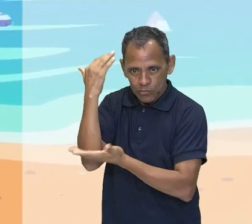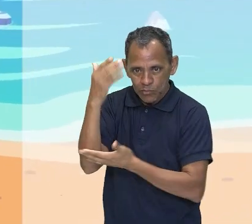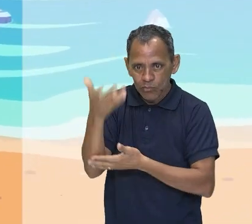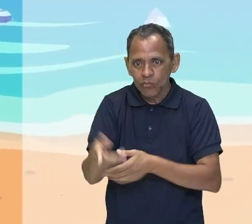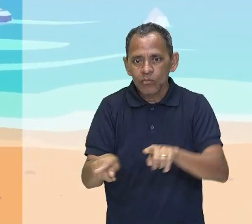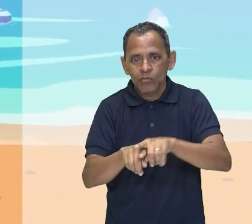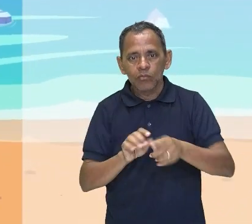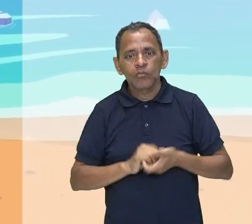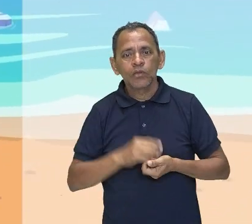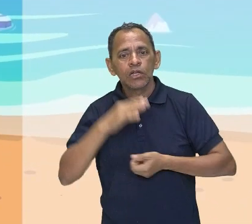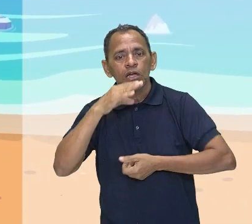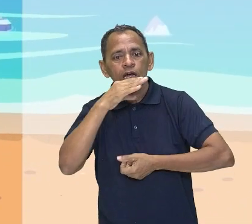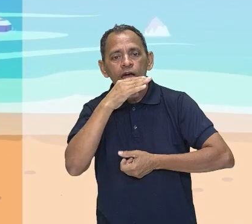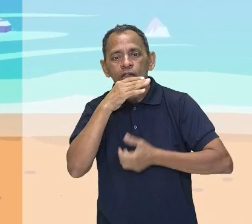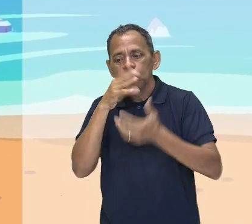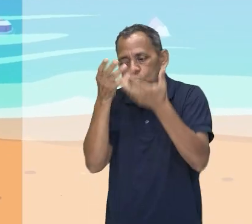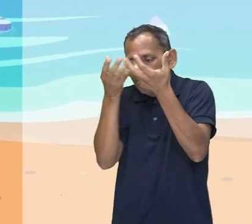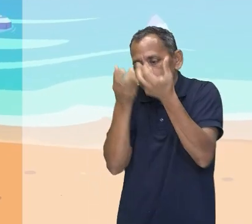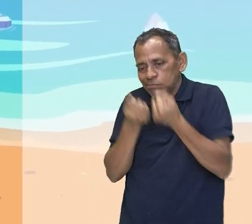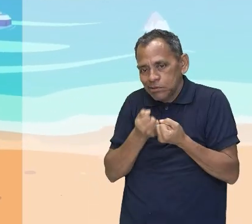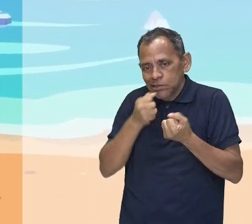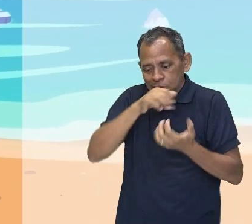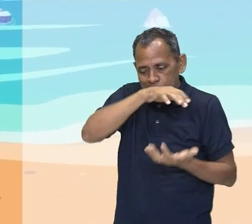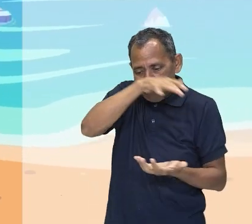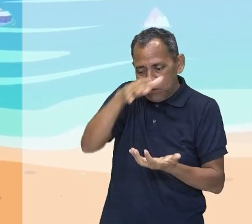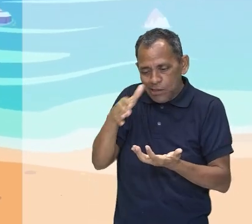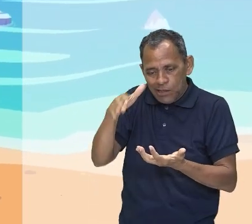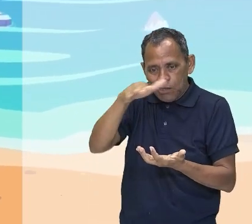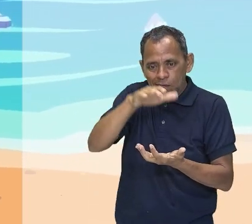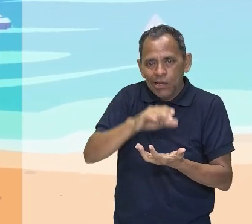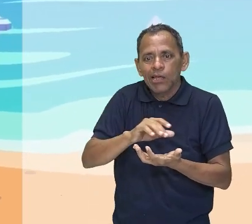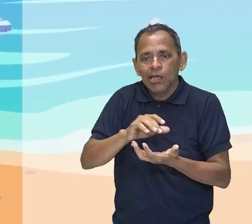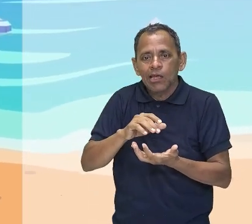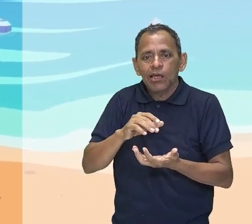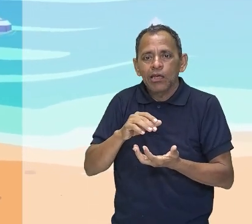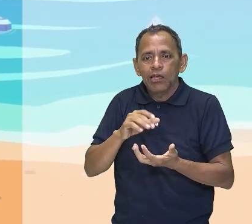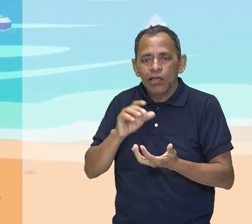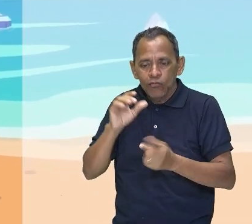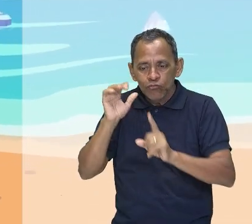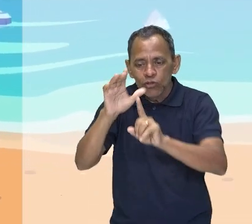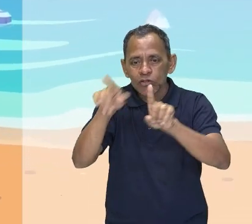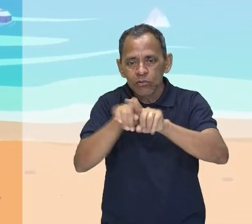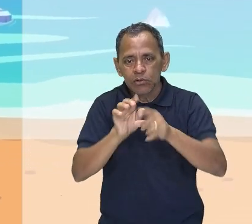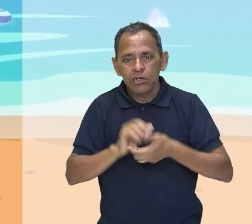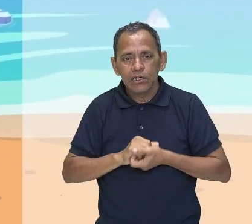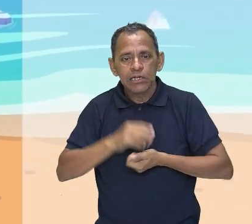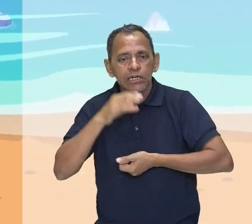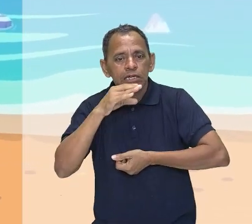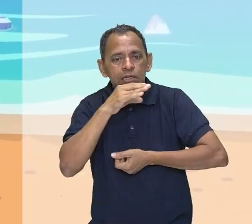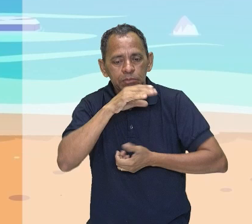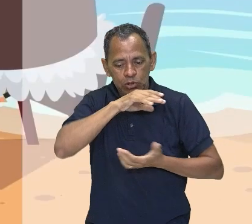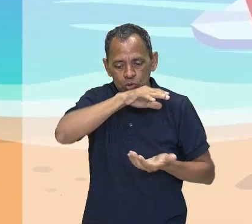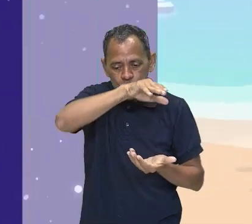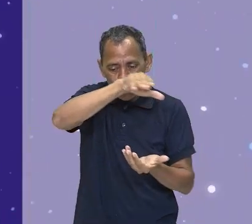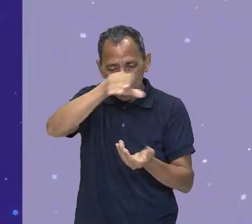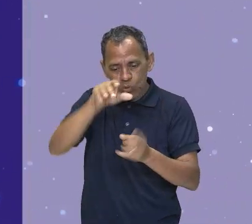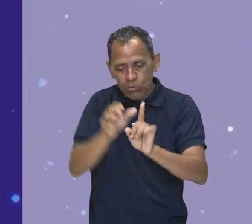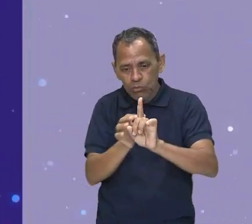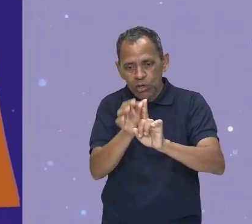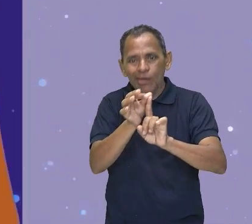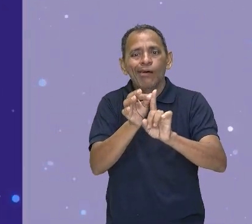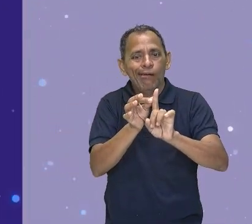mais calor fique preso na atmosfera, provocando o chamado aquecimento global, o aumento da temperatura média do